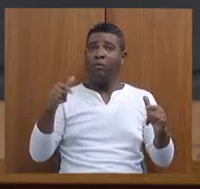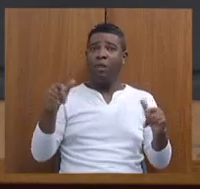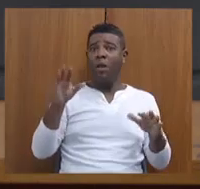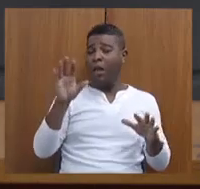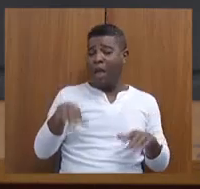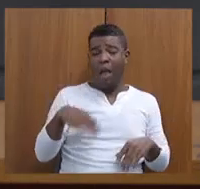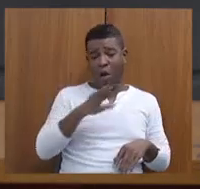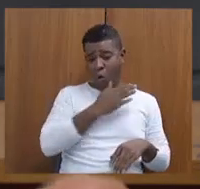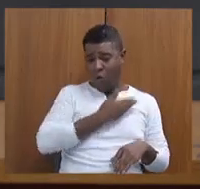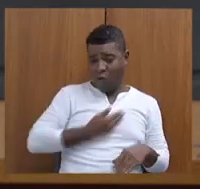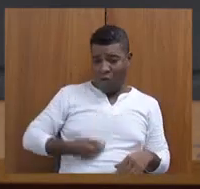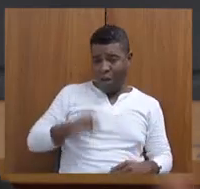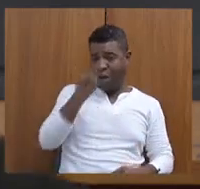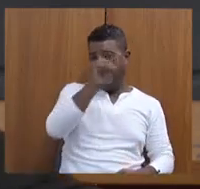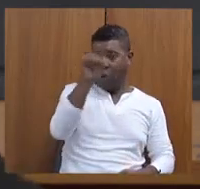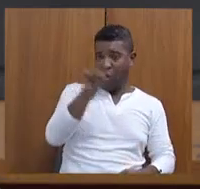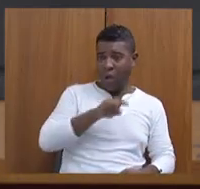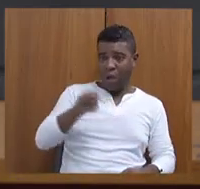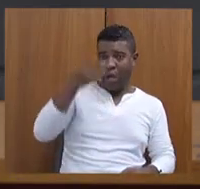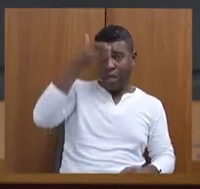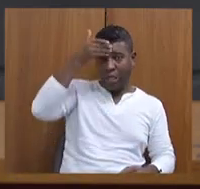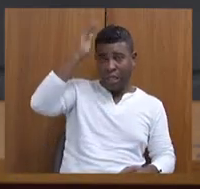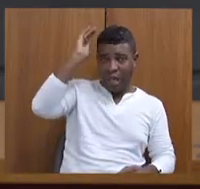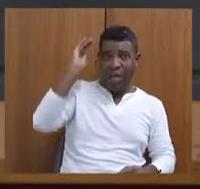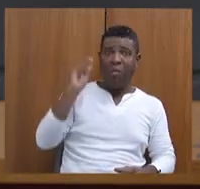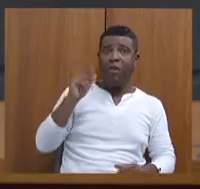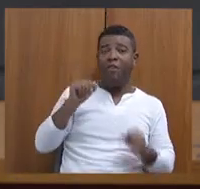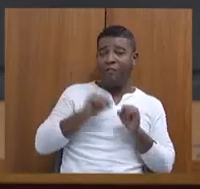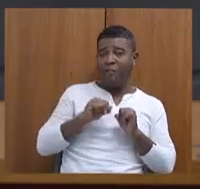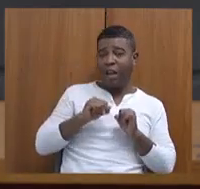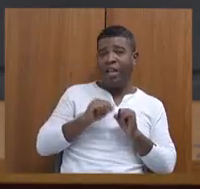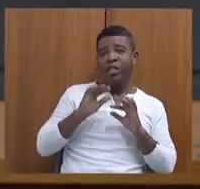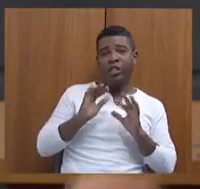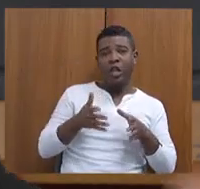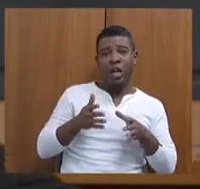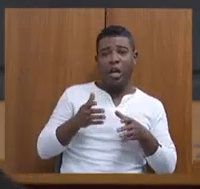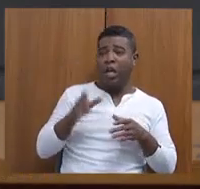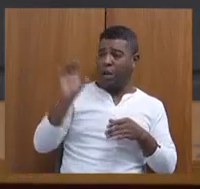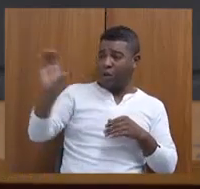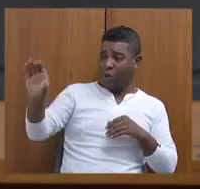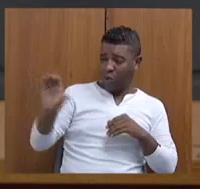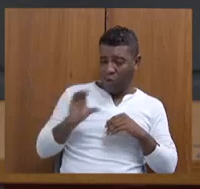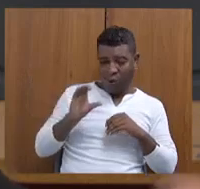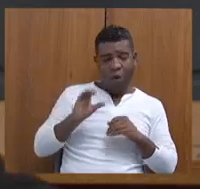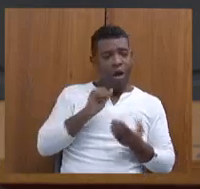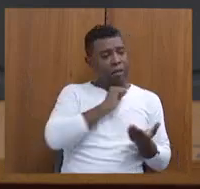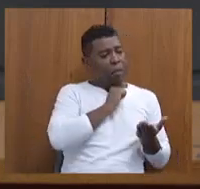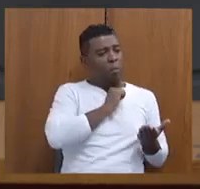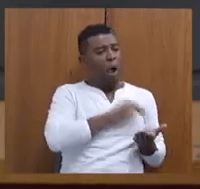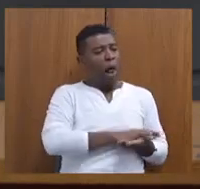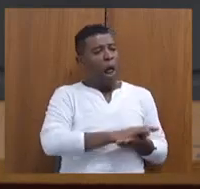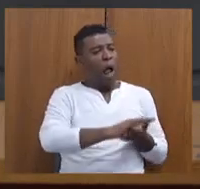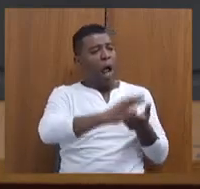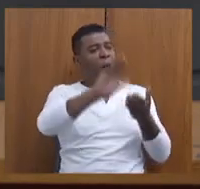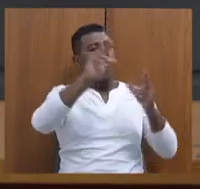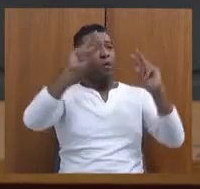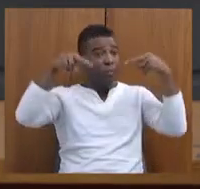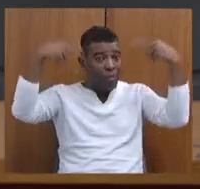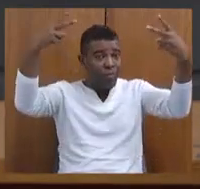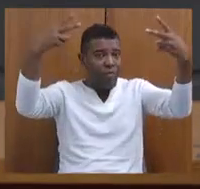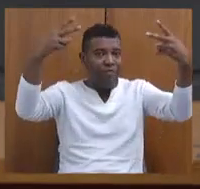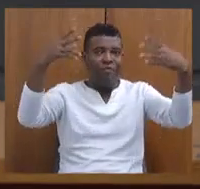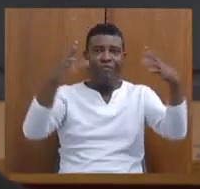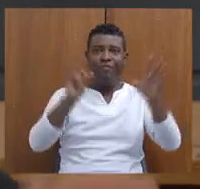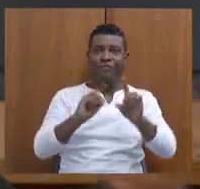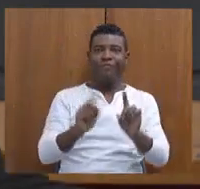que é não gastar mais do que arrecada não matar os municípios não sufocar não